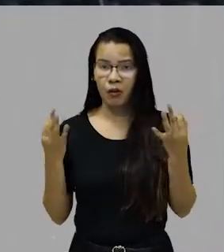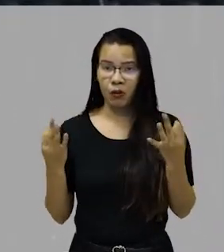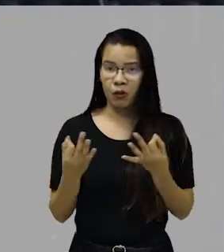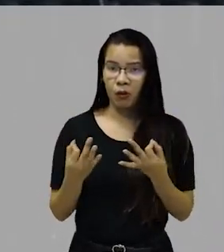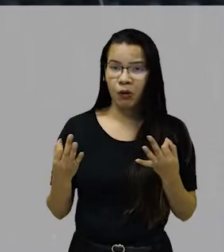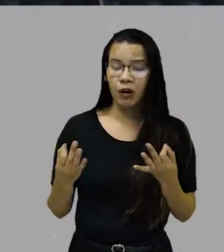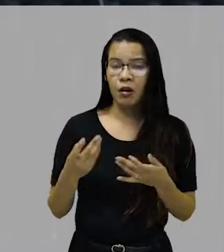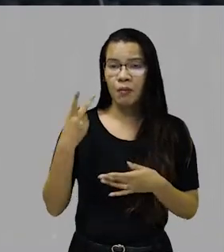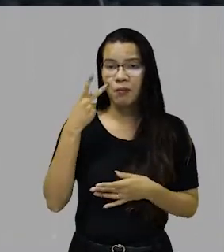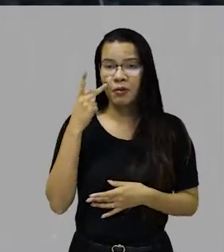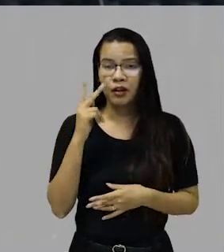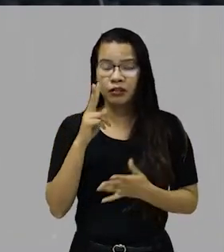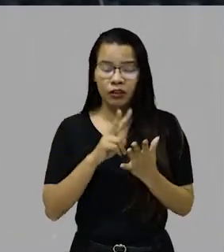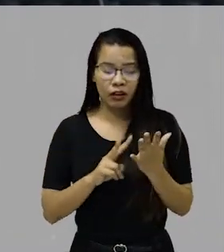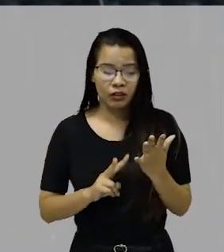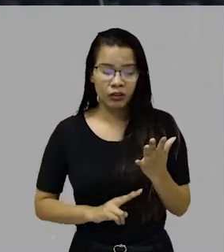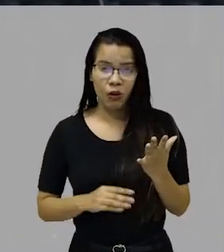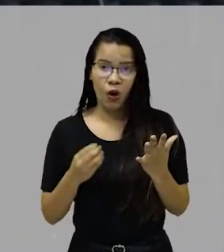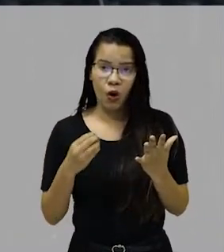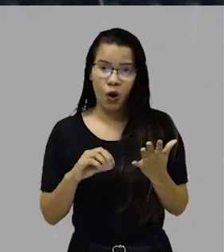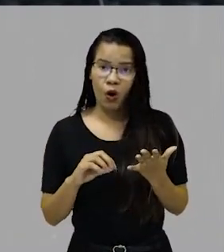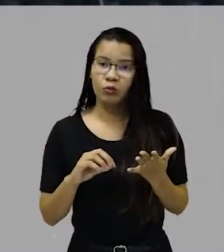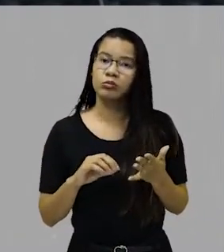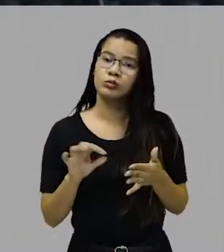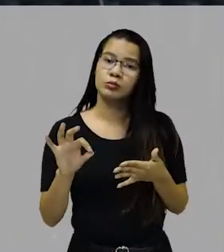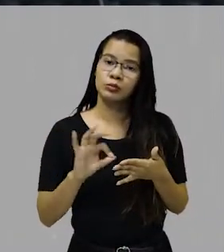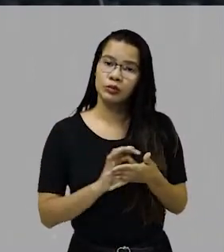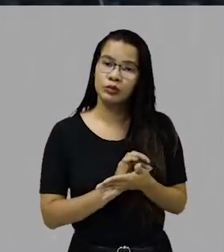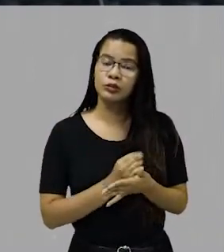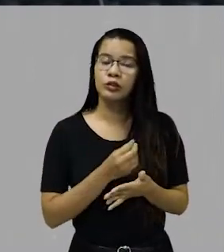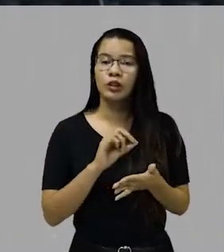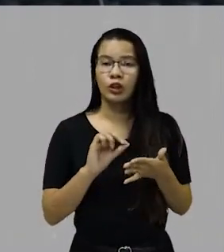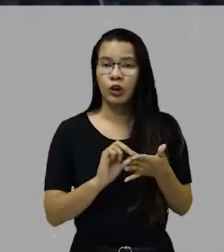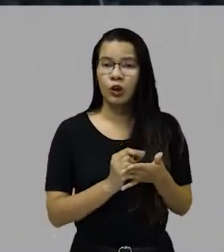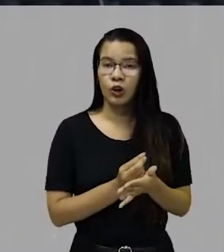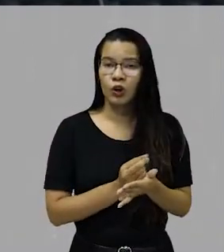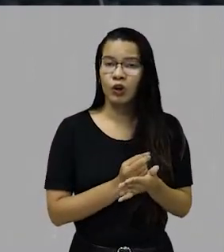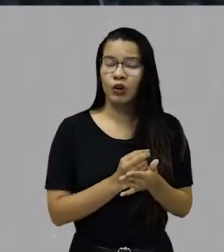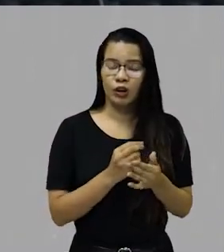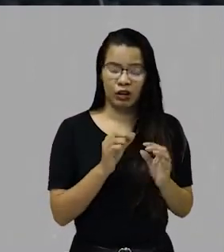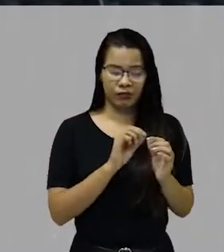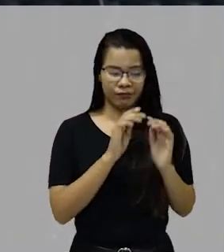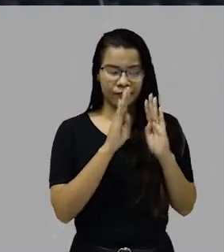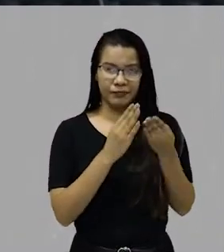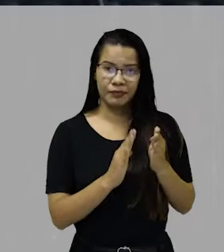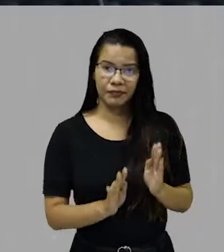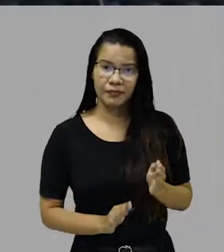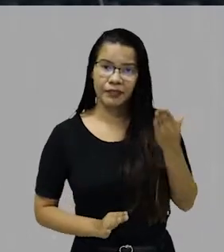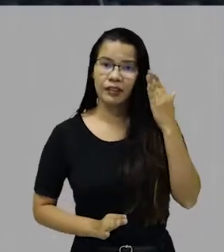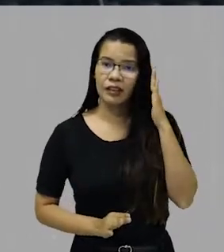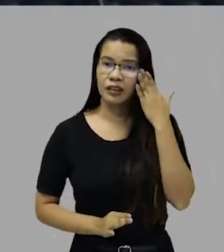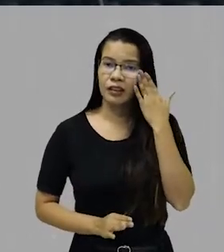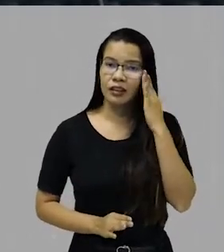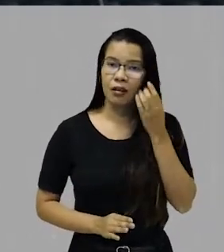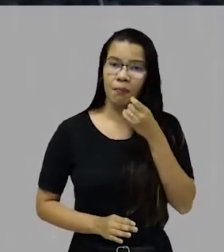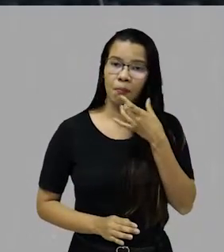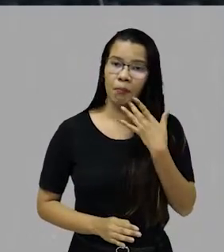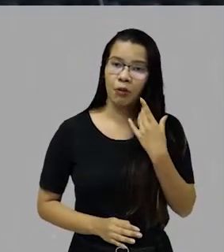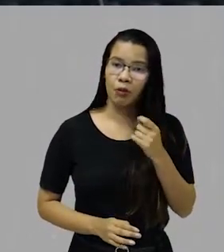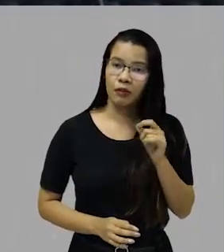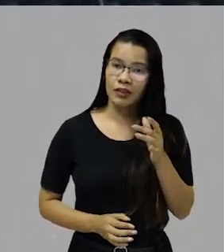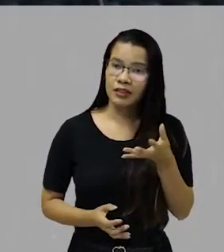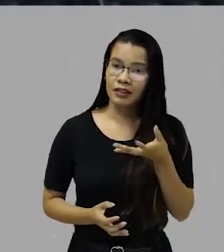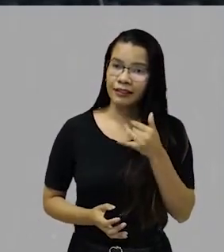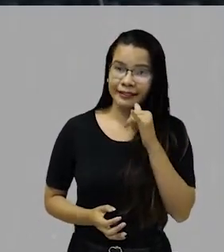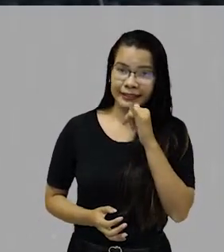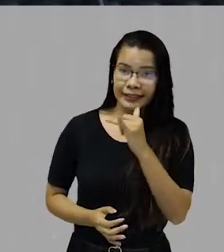que o leitor, o corretor da tua redação, entenda muito bem o que você quer dizer, tá? Então, a sintaxe é a